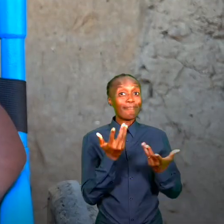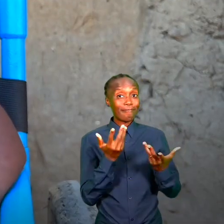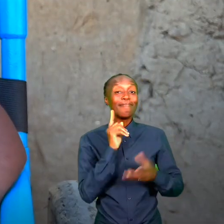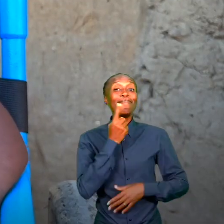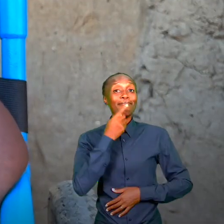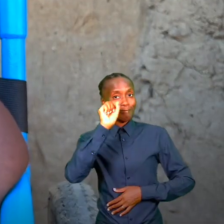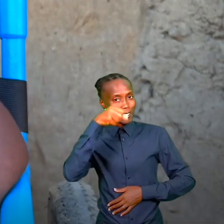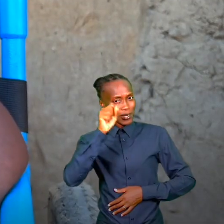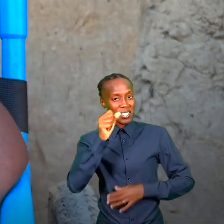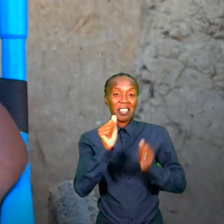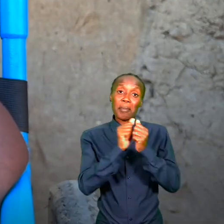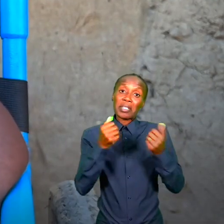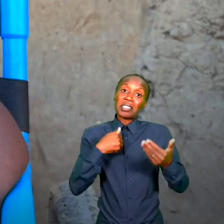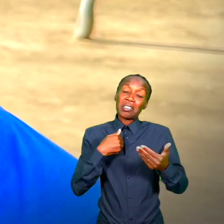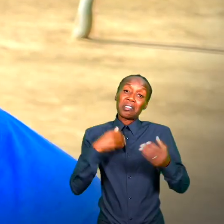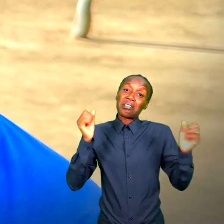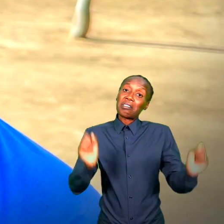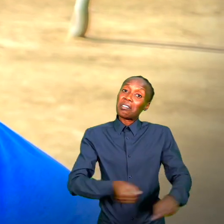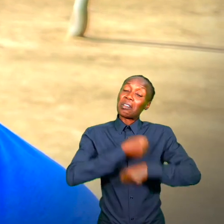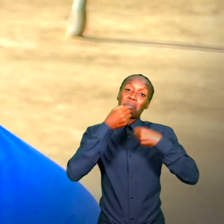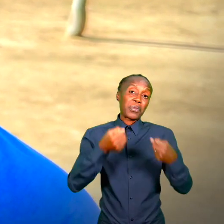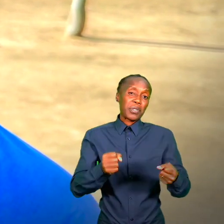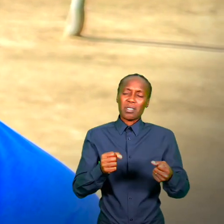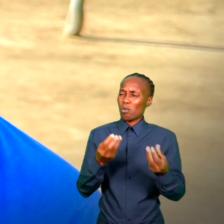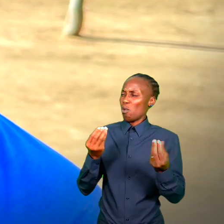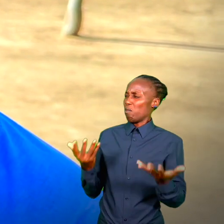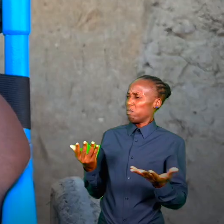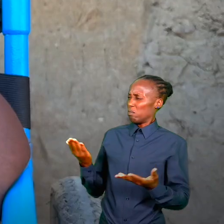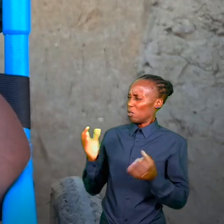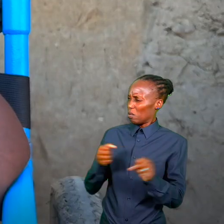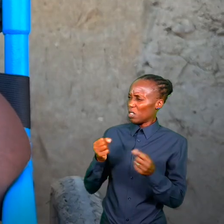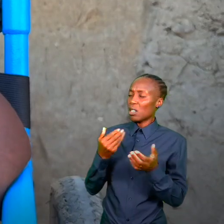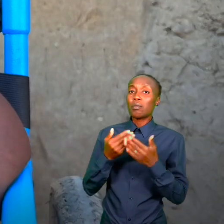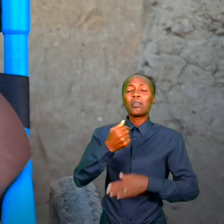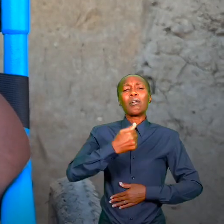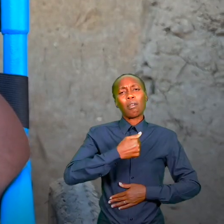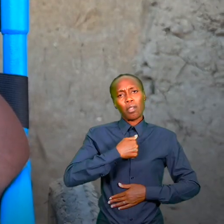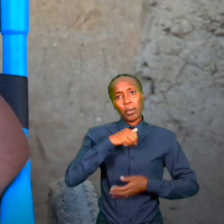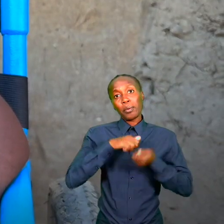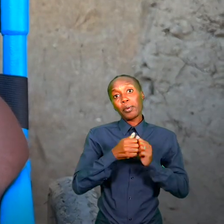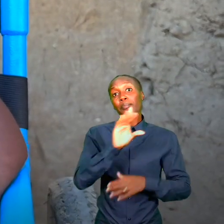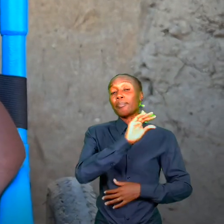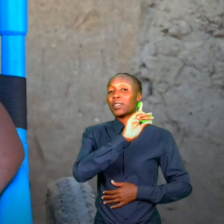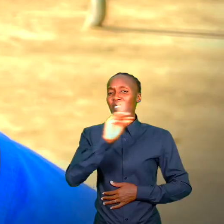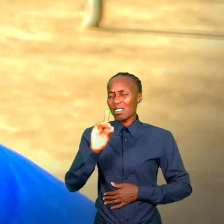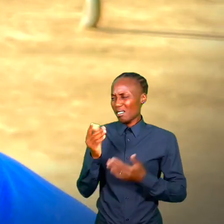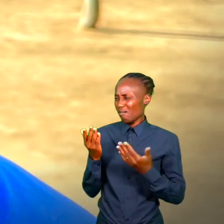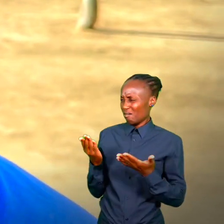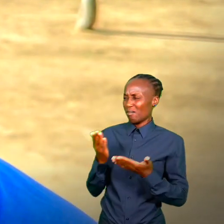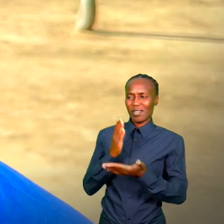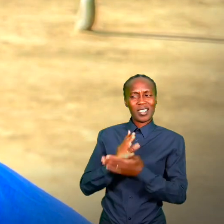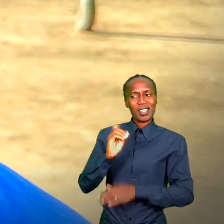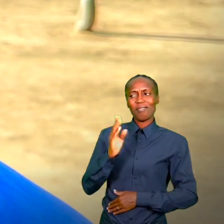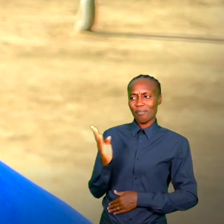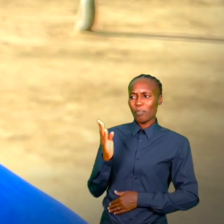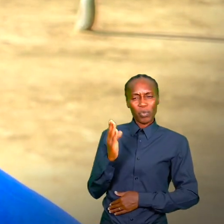Sim, mas não posso, Como assim não podes? devido às minhas condições, mamãe. Não é verdade